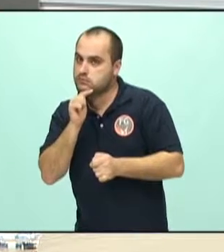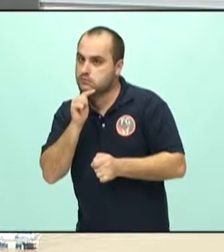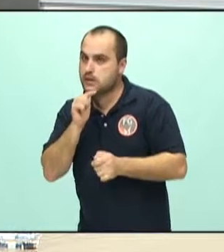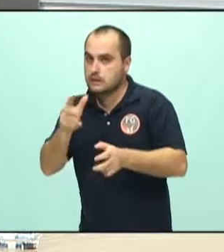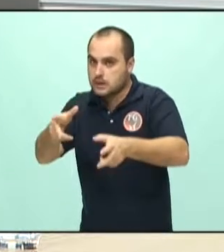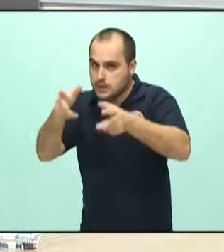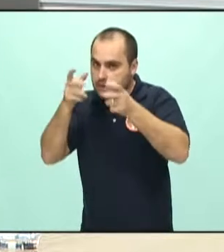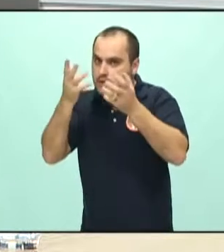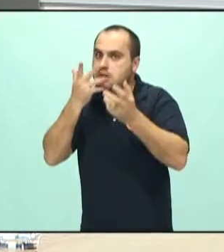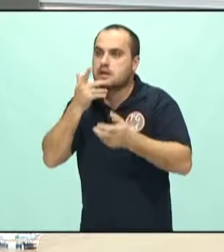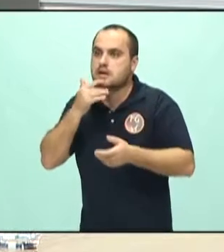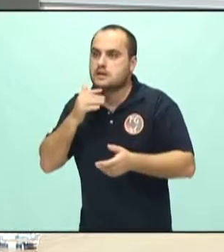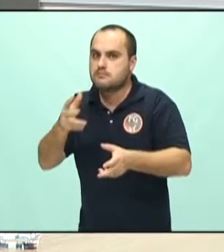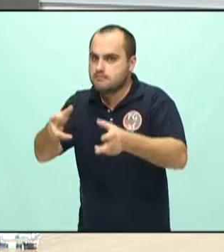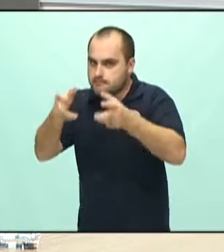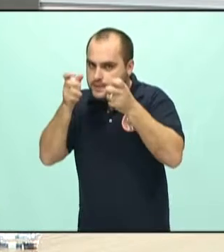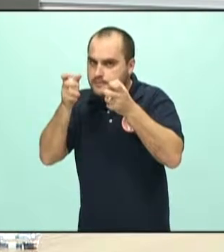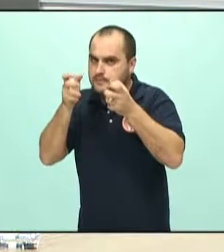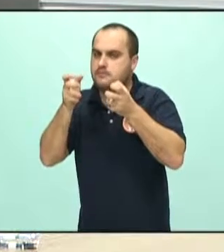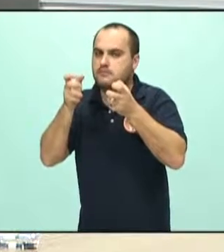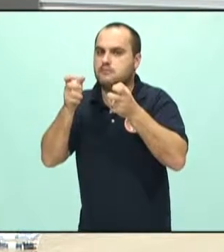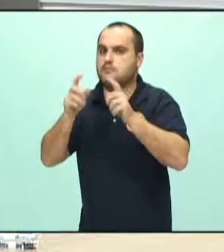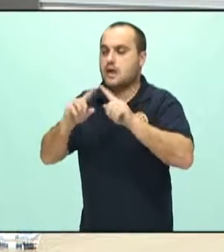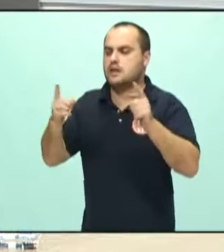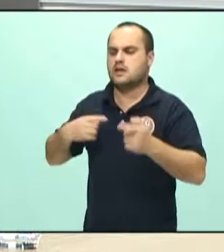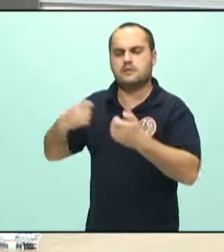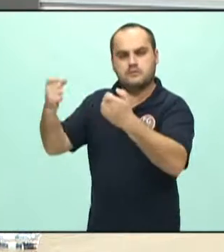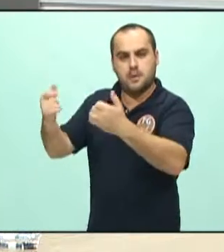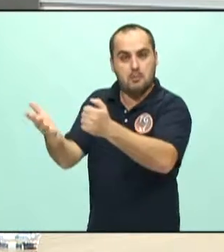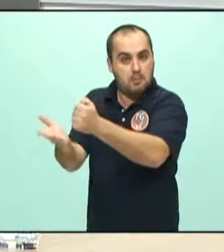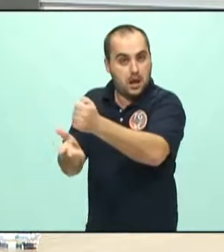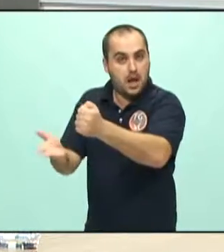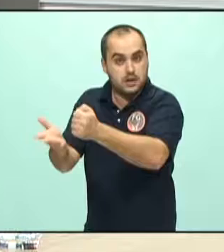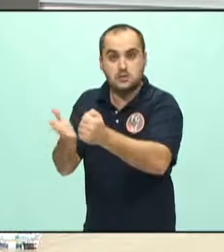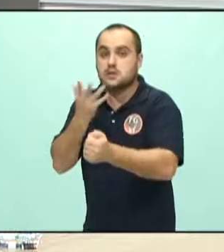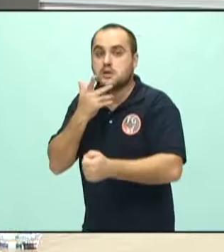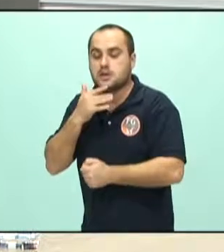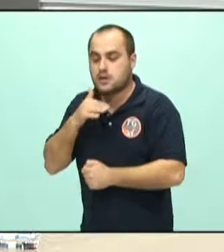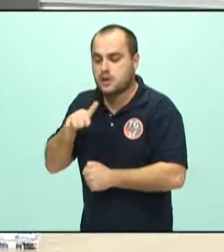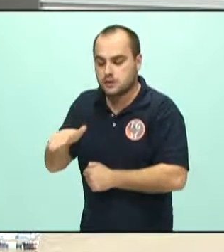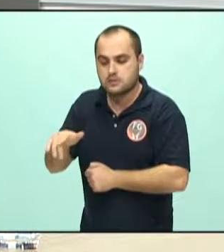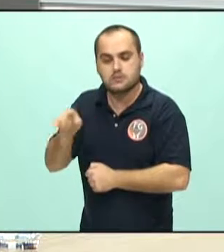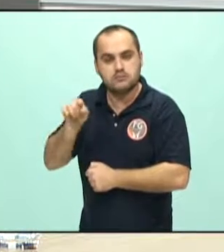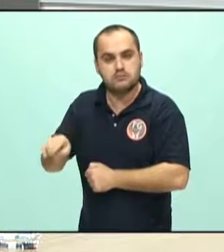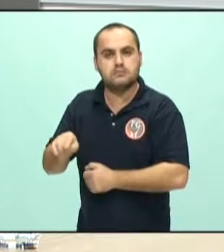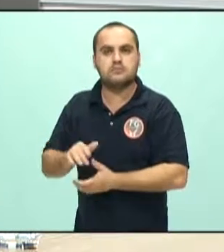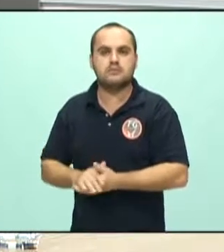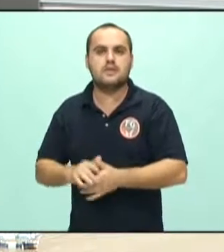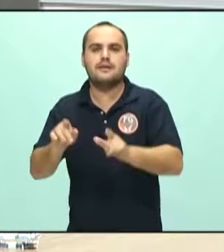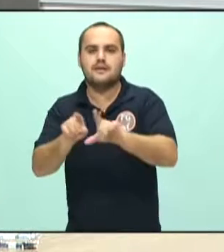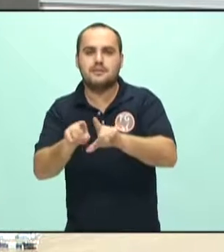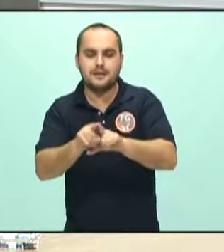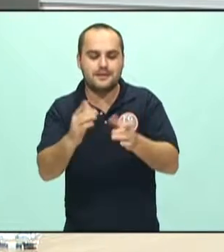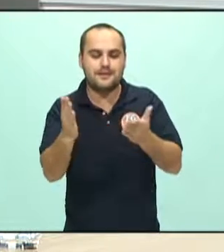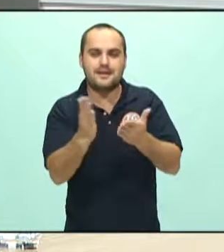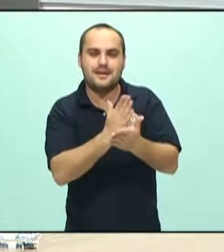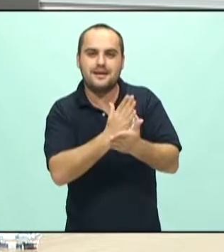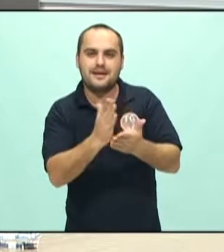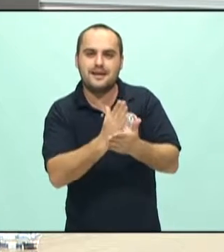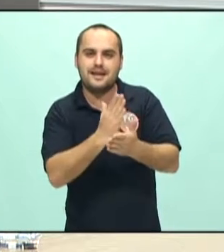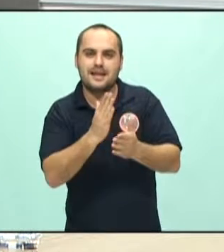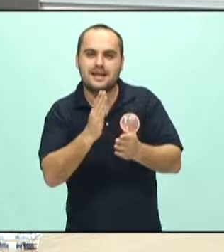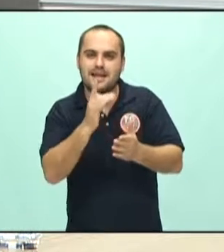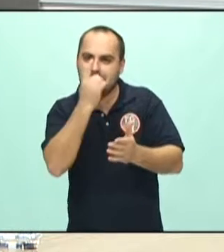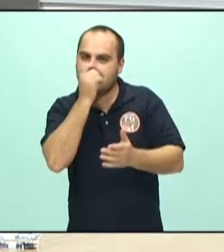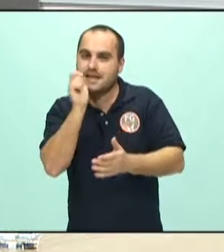a gente dá dicas básicas nós falamos em dicas básicas ea questão também é dada à questão de separar o lixo em casa de